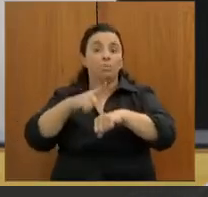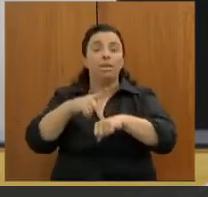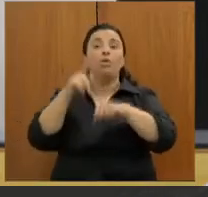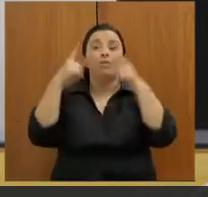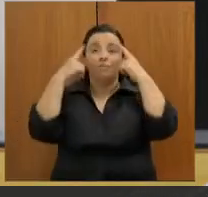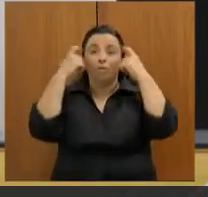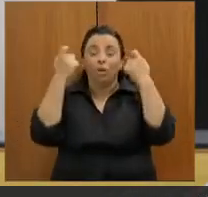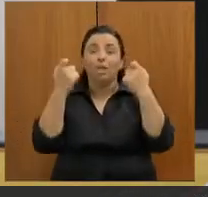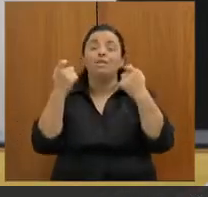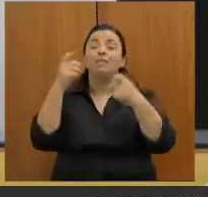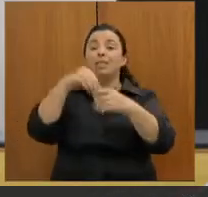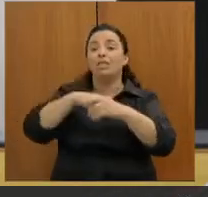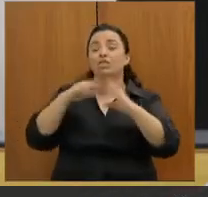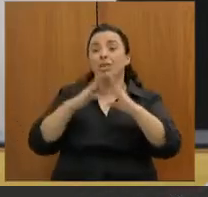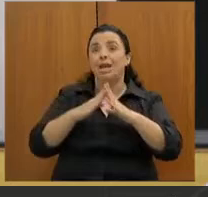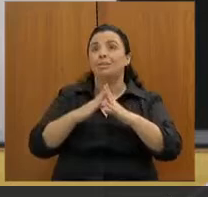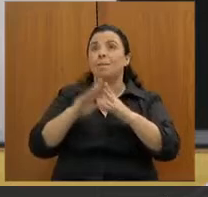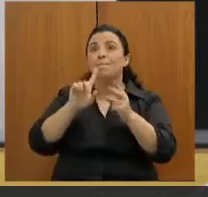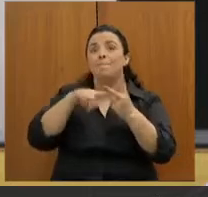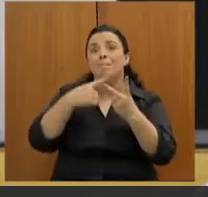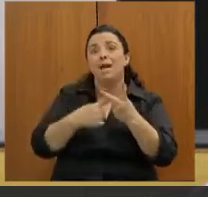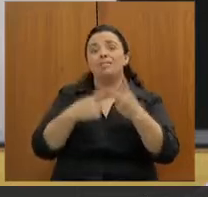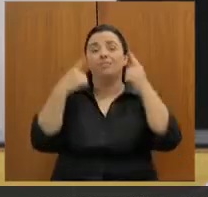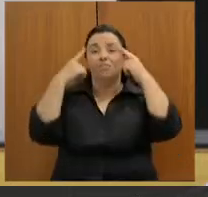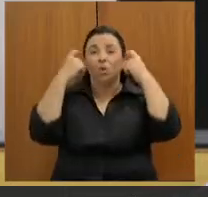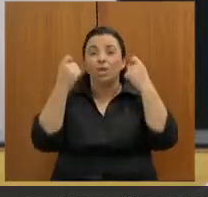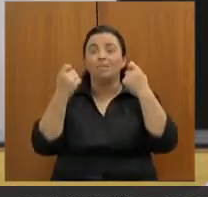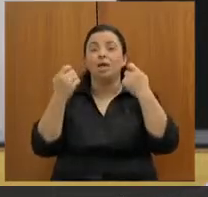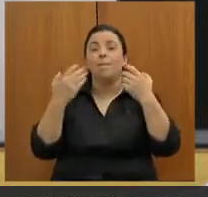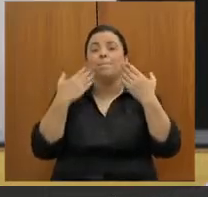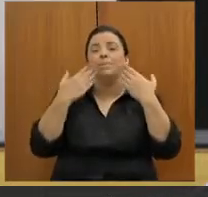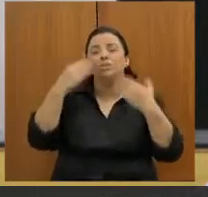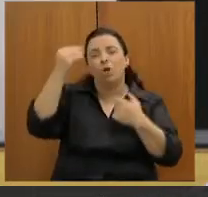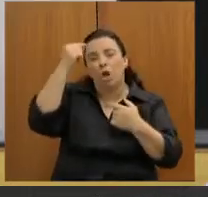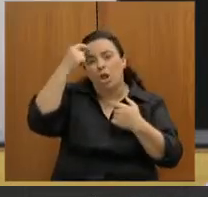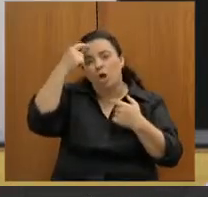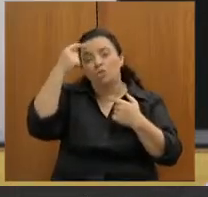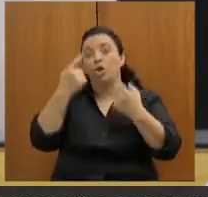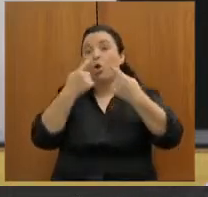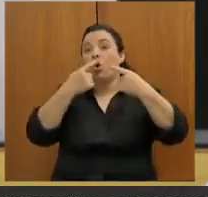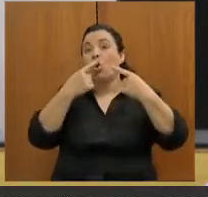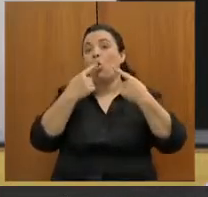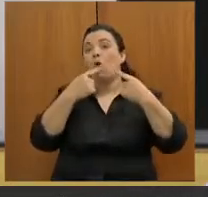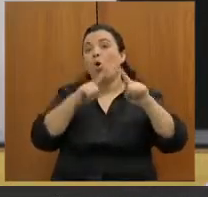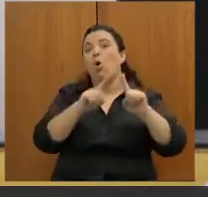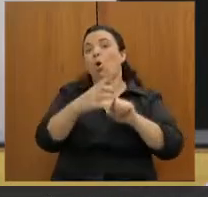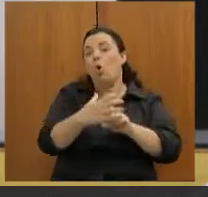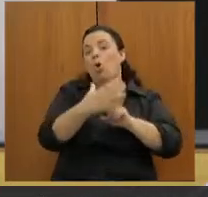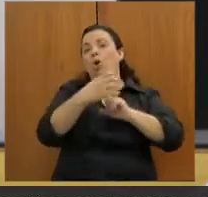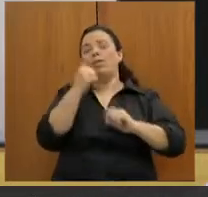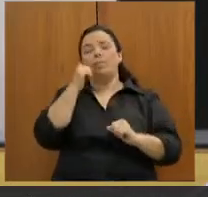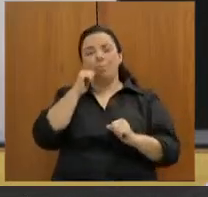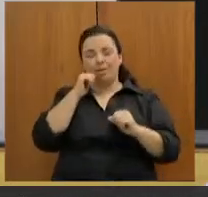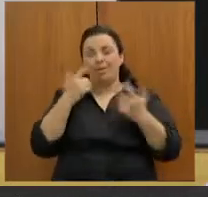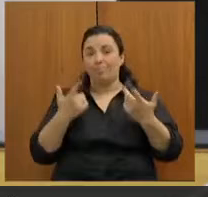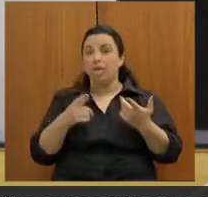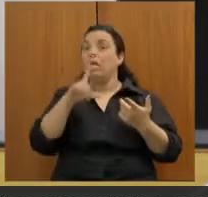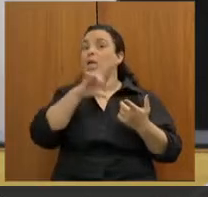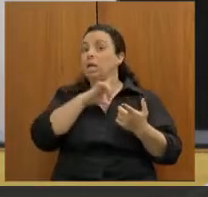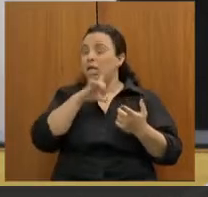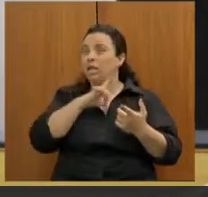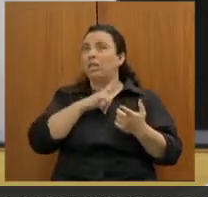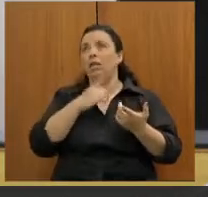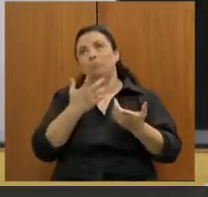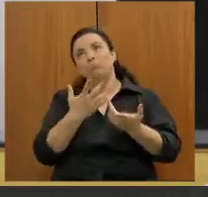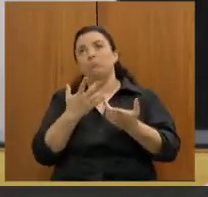violência psicológica contra a mulher como um crime que pode ter pena de seis meses a dois anos de reclusão e multa e